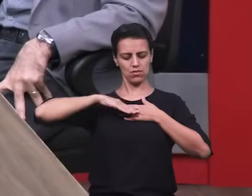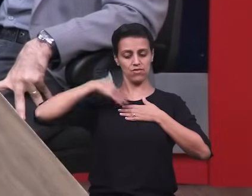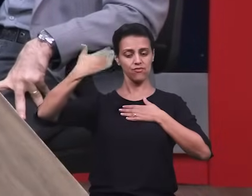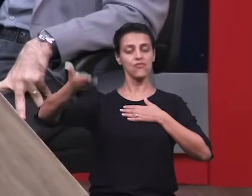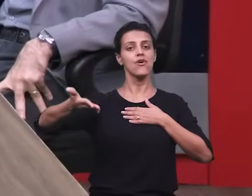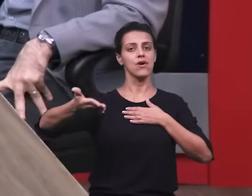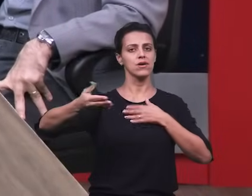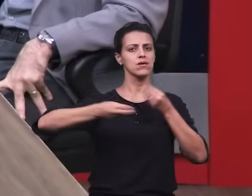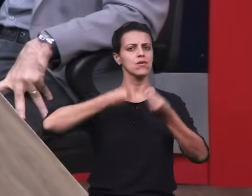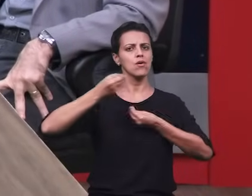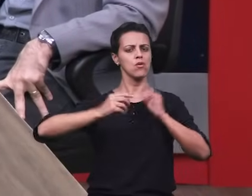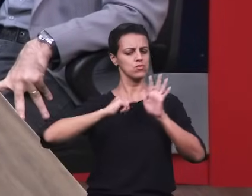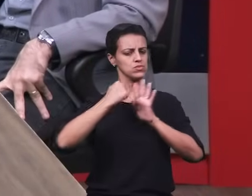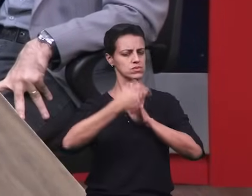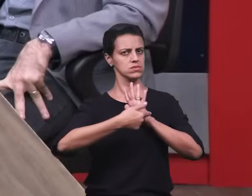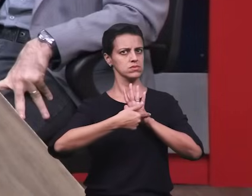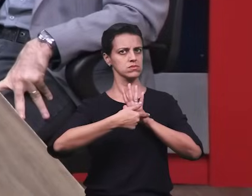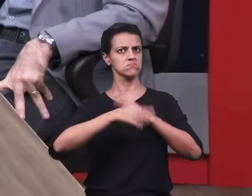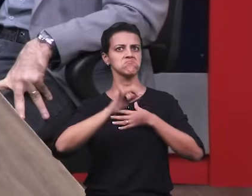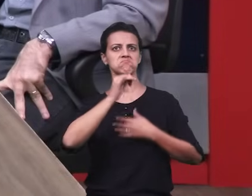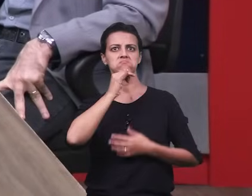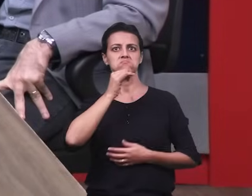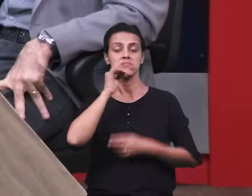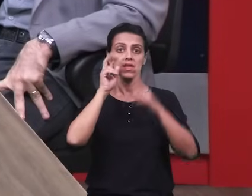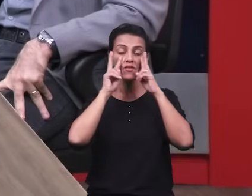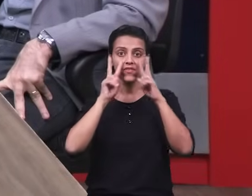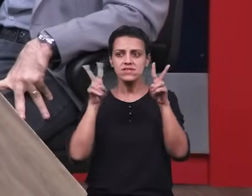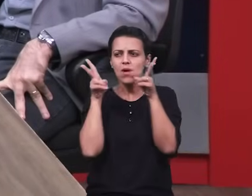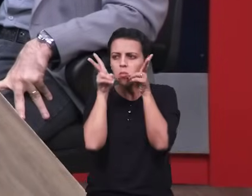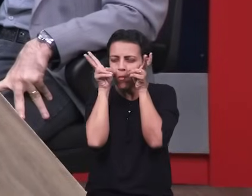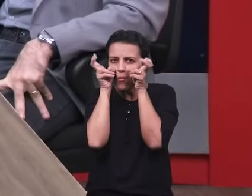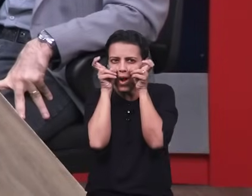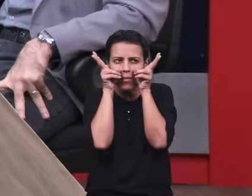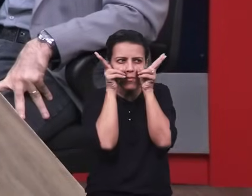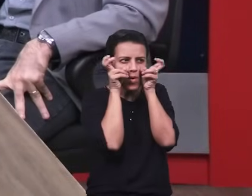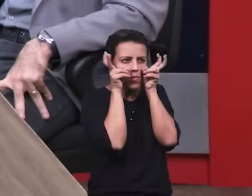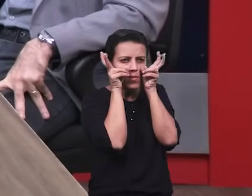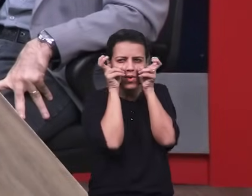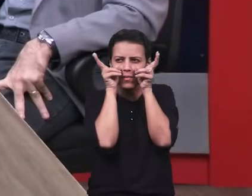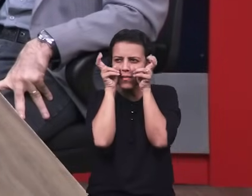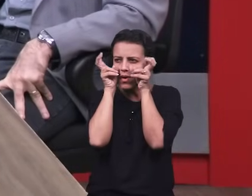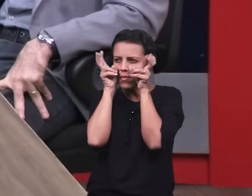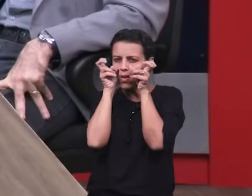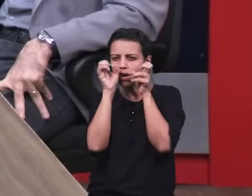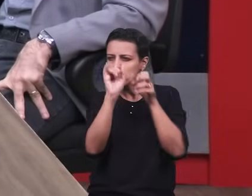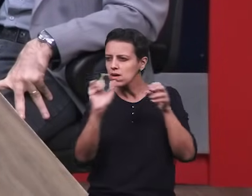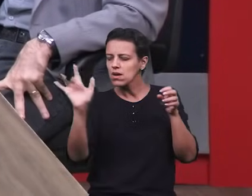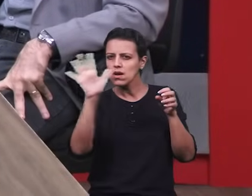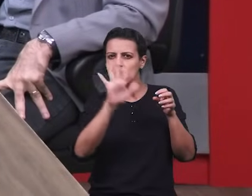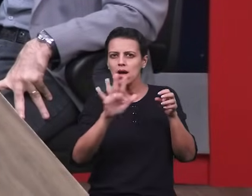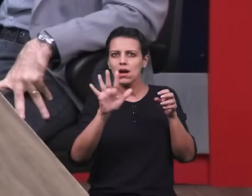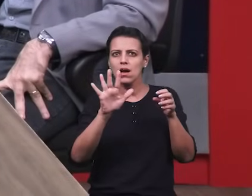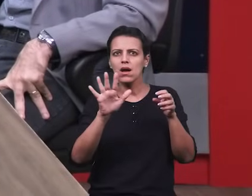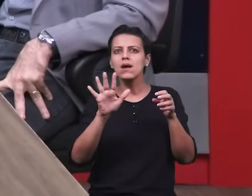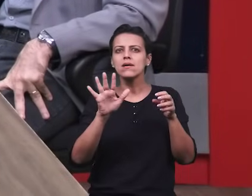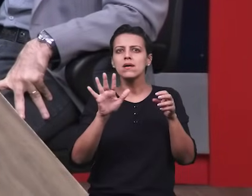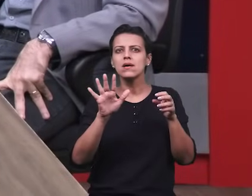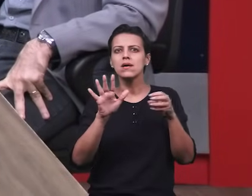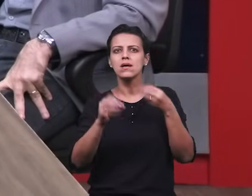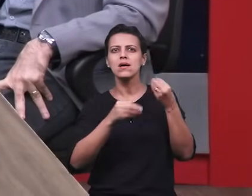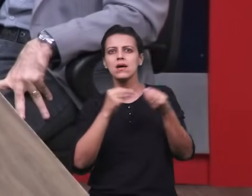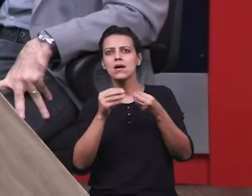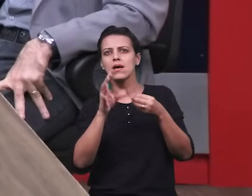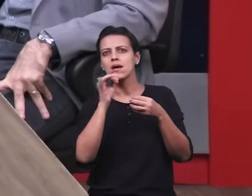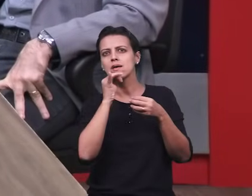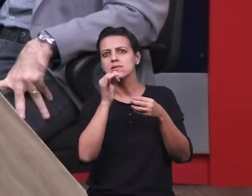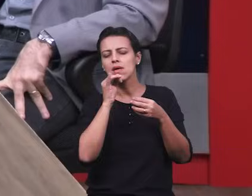órgãos do sentido. A visão, que vai captar as imagens, vai processar o ambiente que estamos. Às vezes, quem